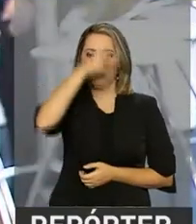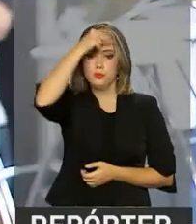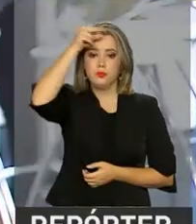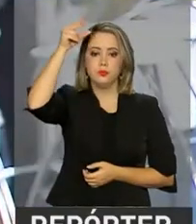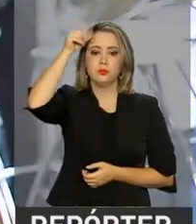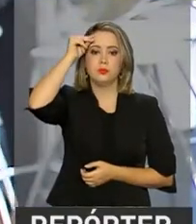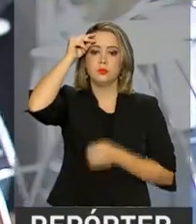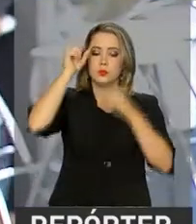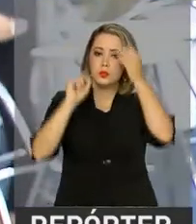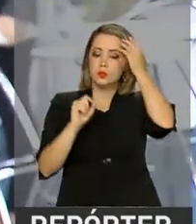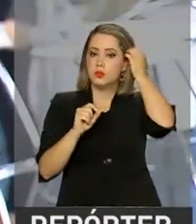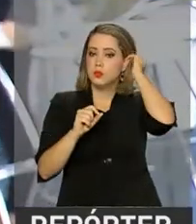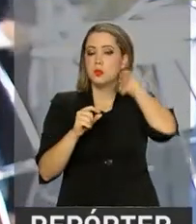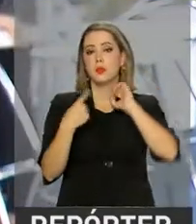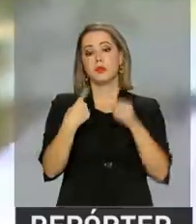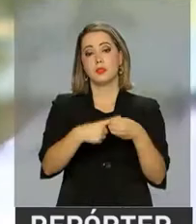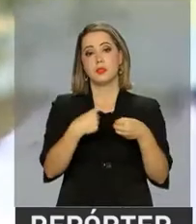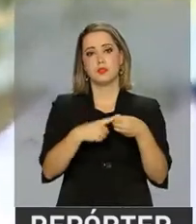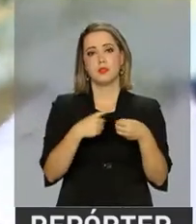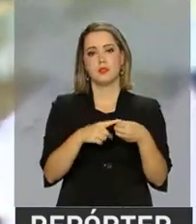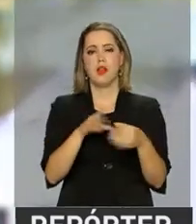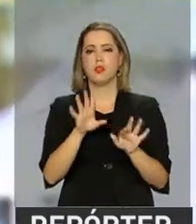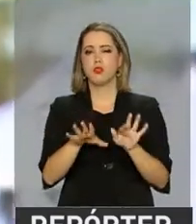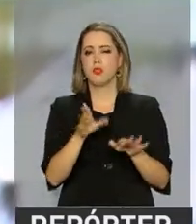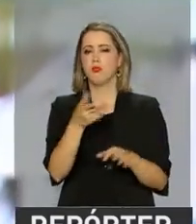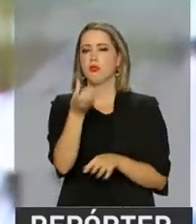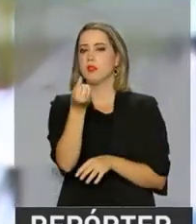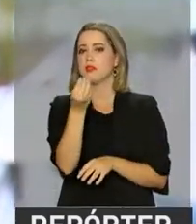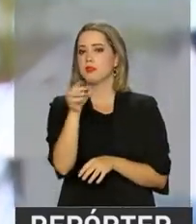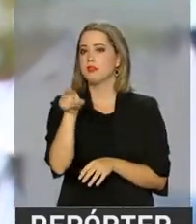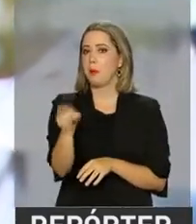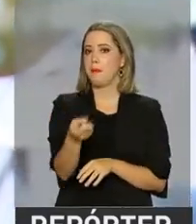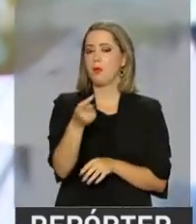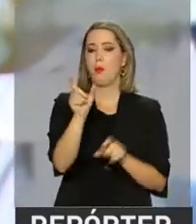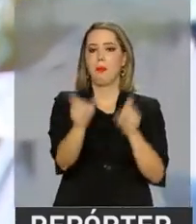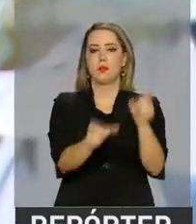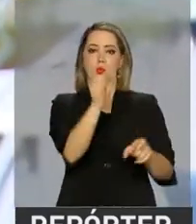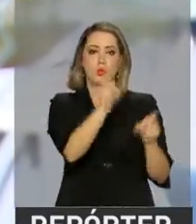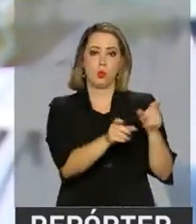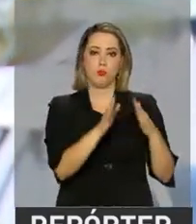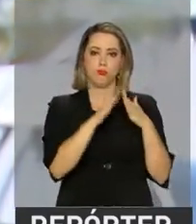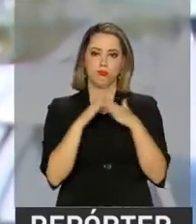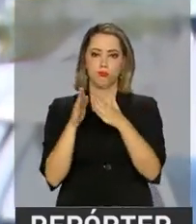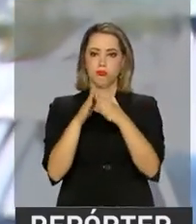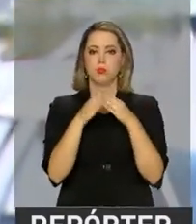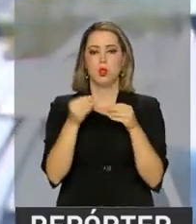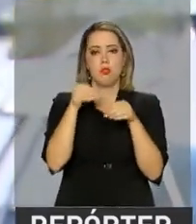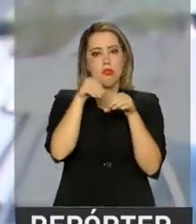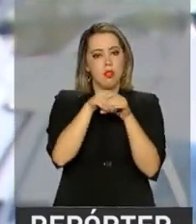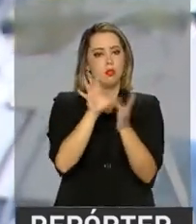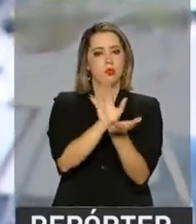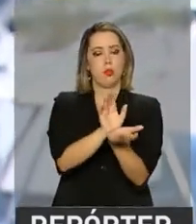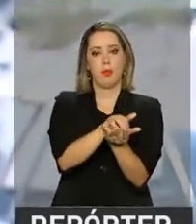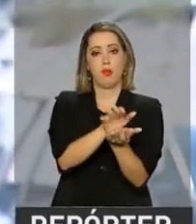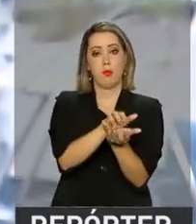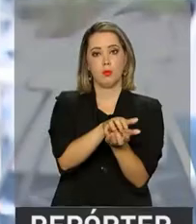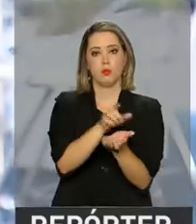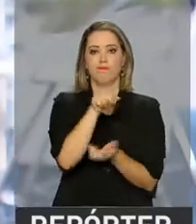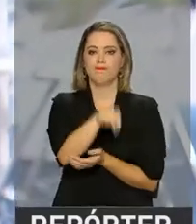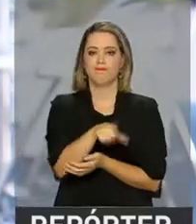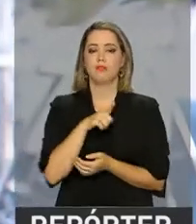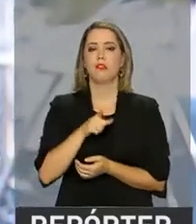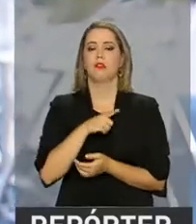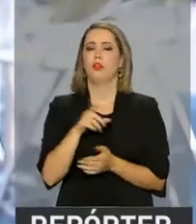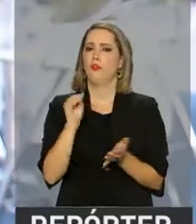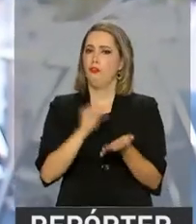São Bento do Una, cidade com pouco menos de 60 mil habitantes, que fica no interior de Pernambuco. Segundo ela, no município falta